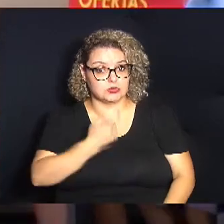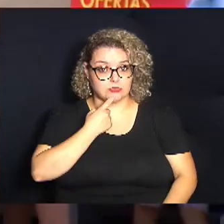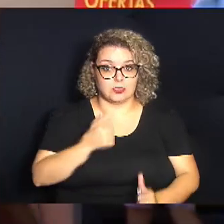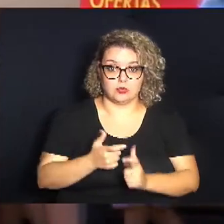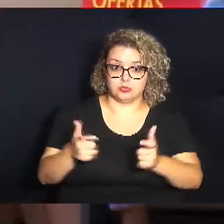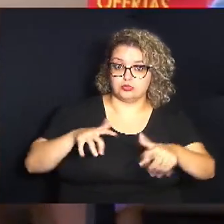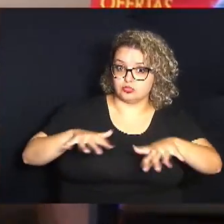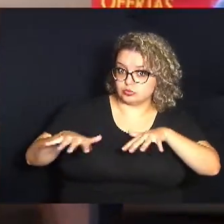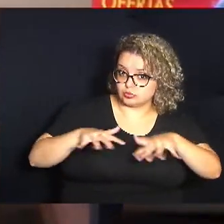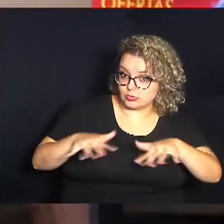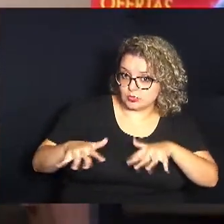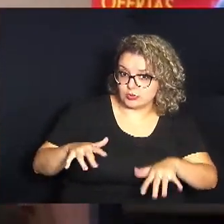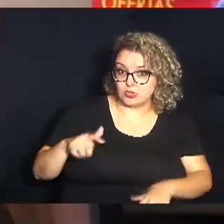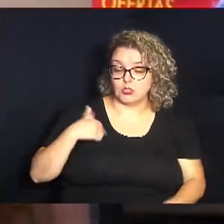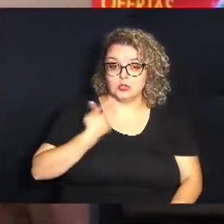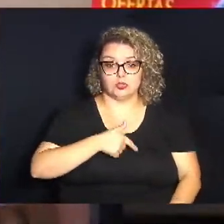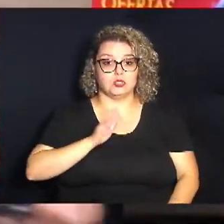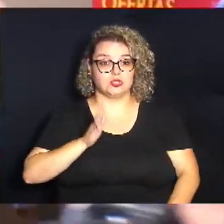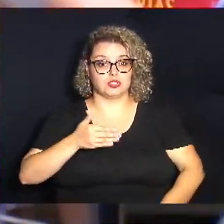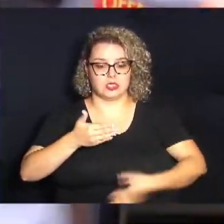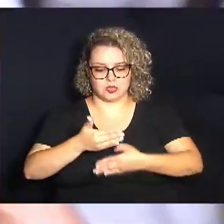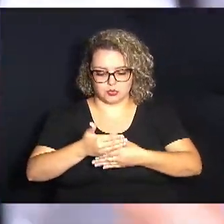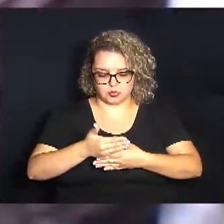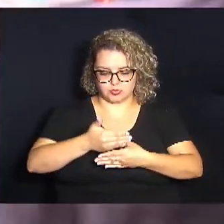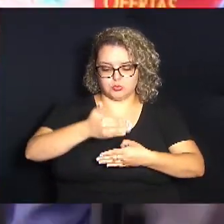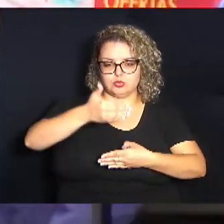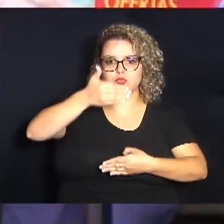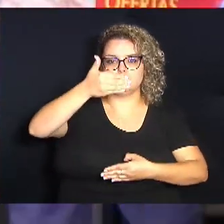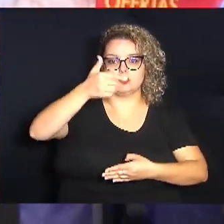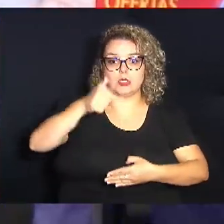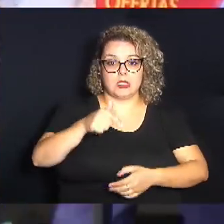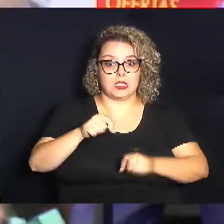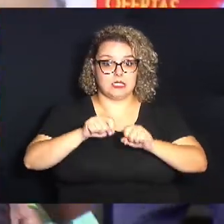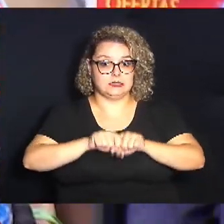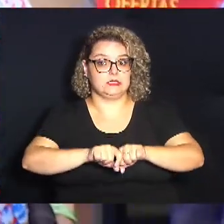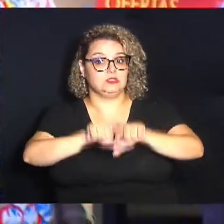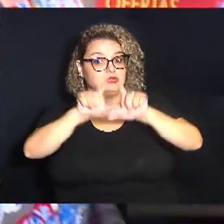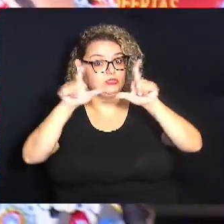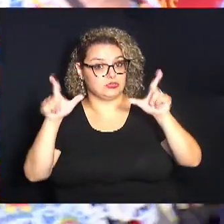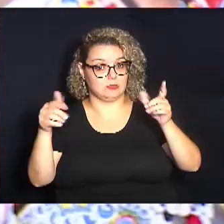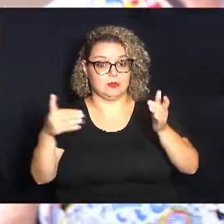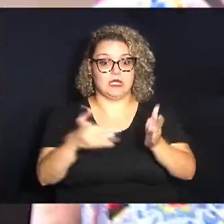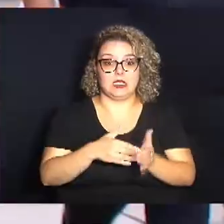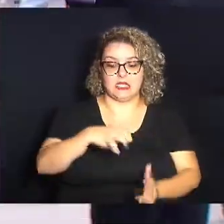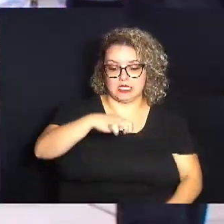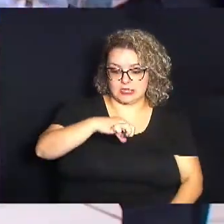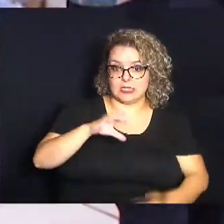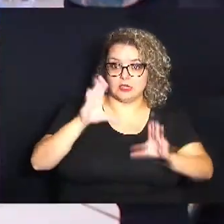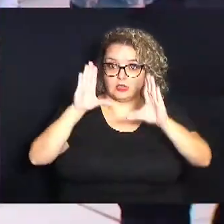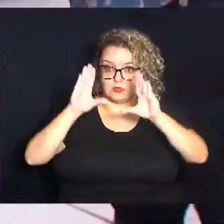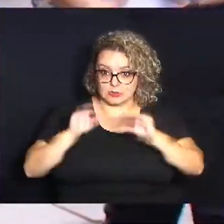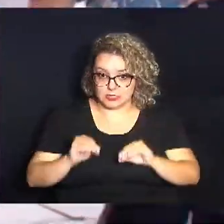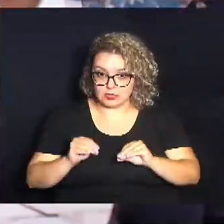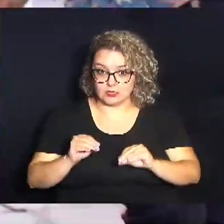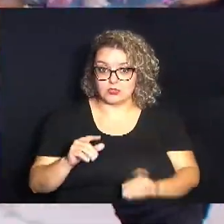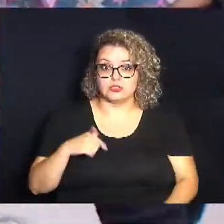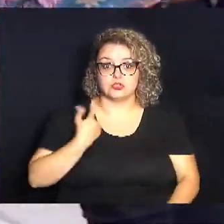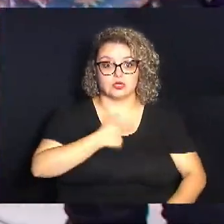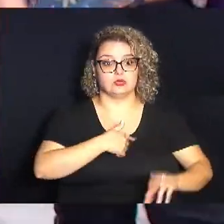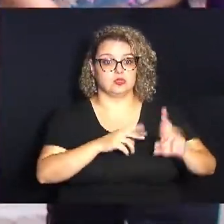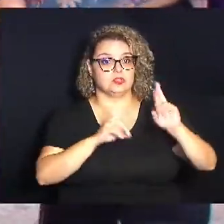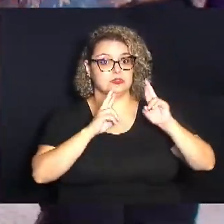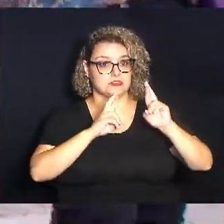grande. Nós já estamos abrindo a loja às 7 horas da manhã até às 9 horas da noite. Então a nossa